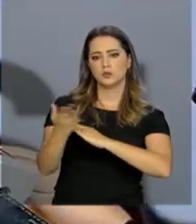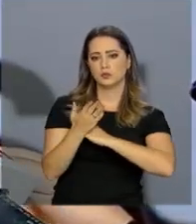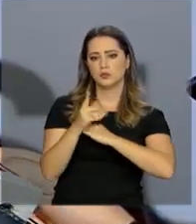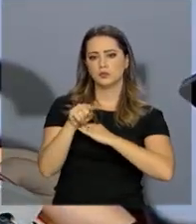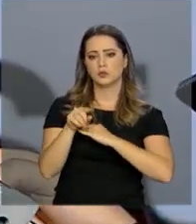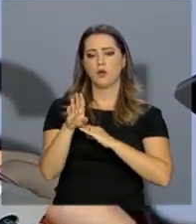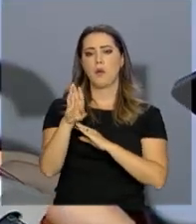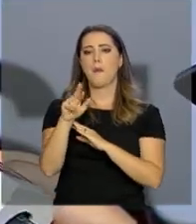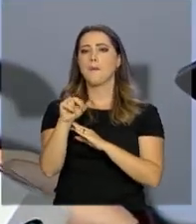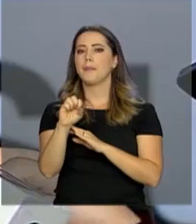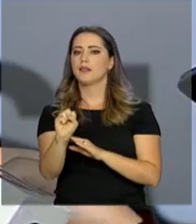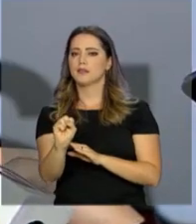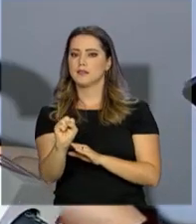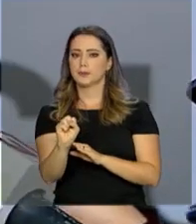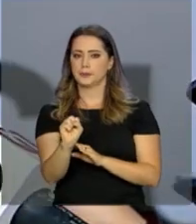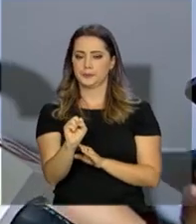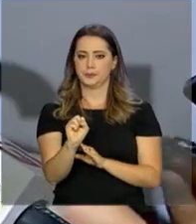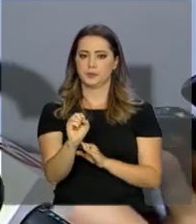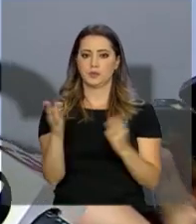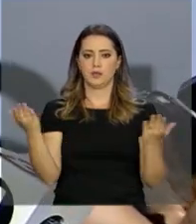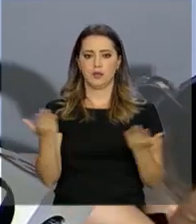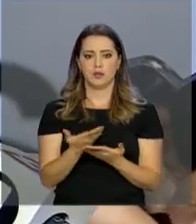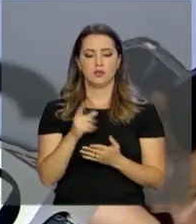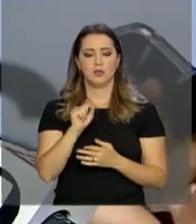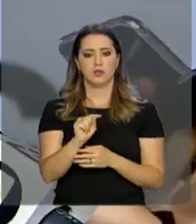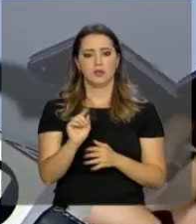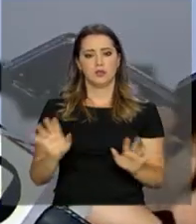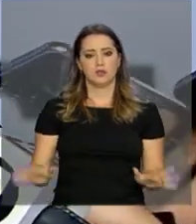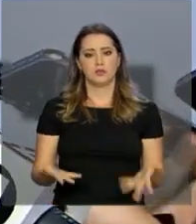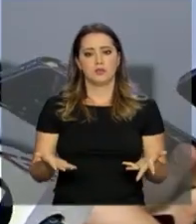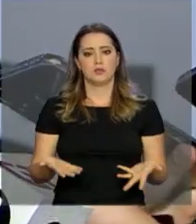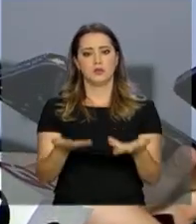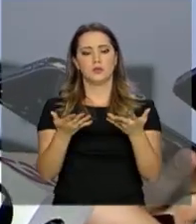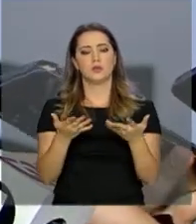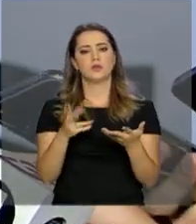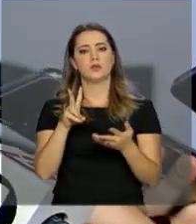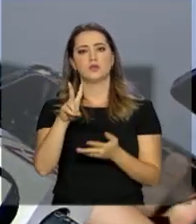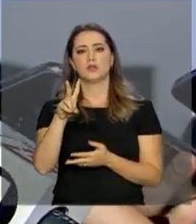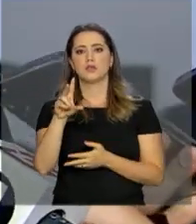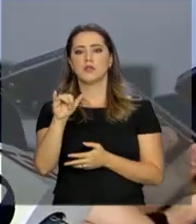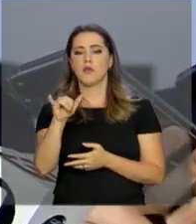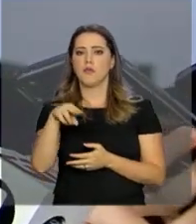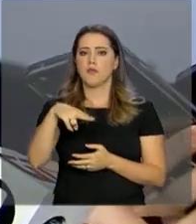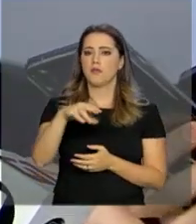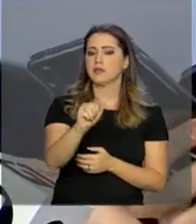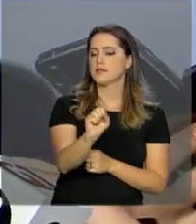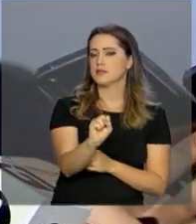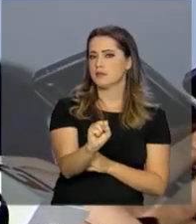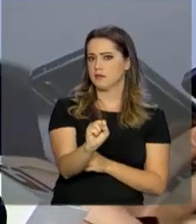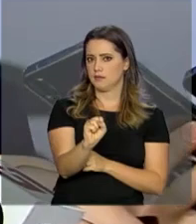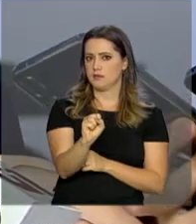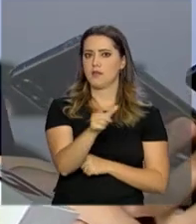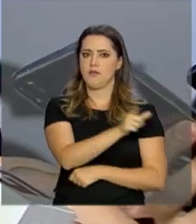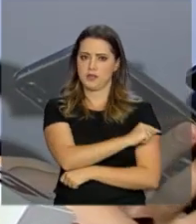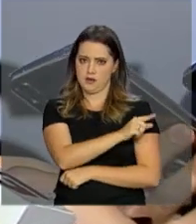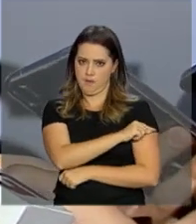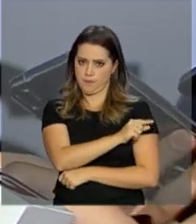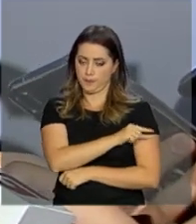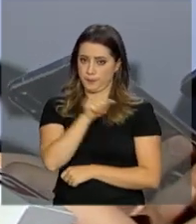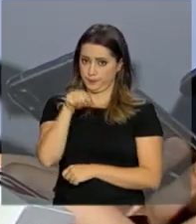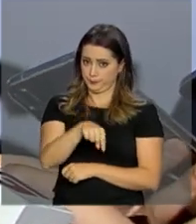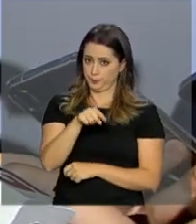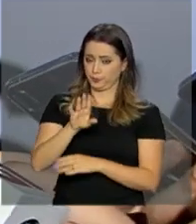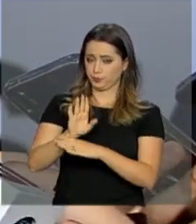entre os brics é com agora com a produção de vacinas algo será feito aqui na áfrica do